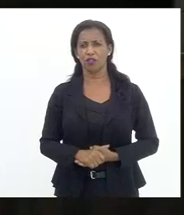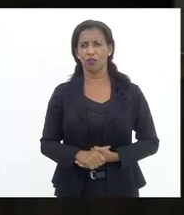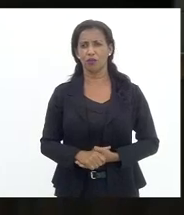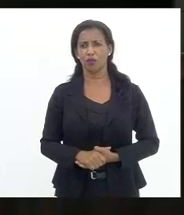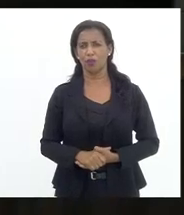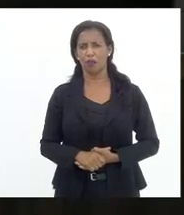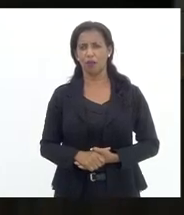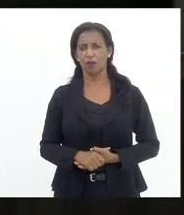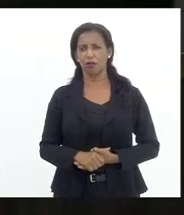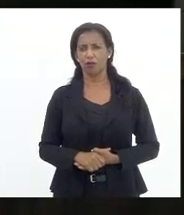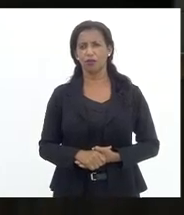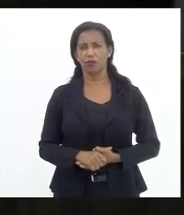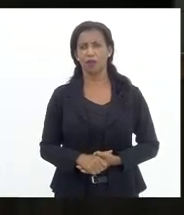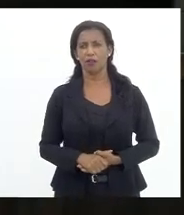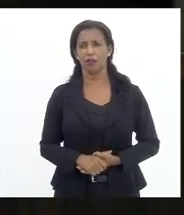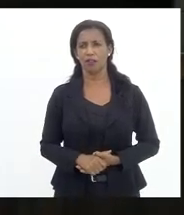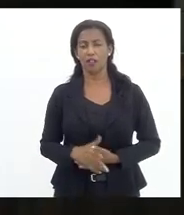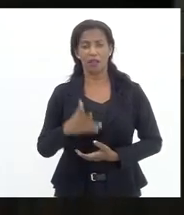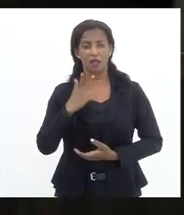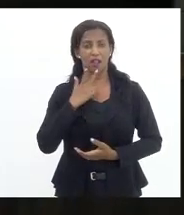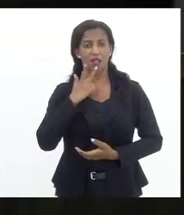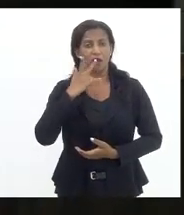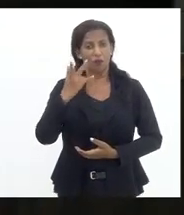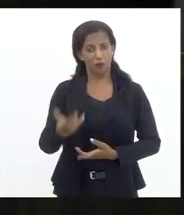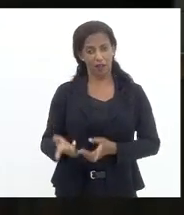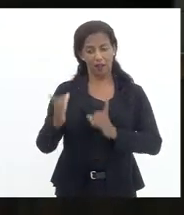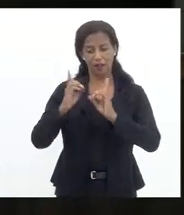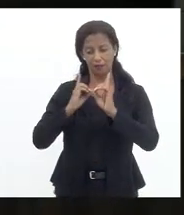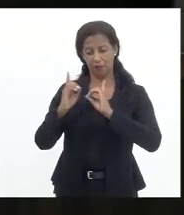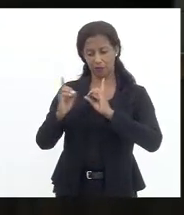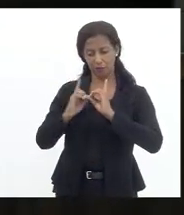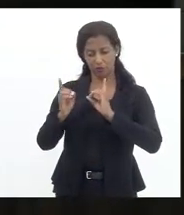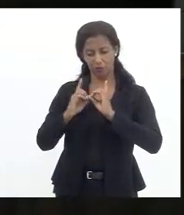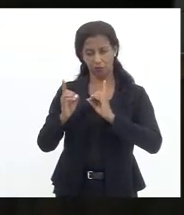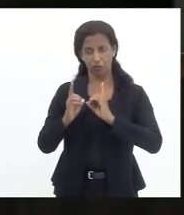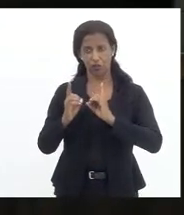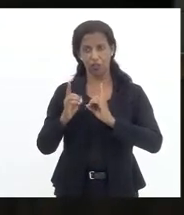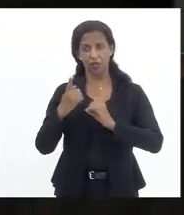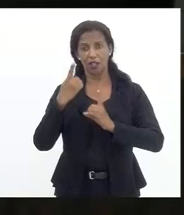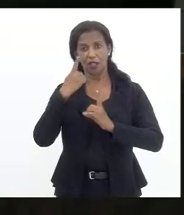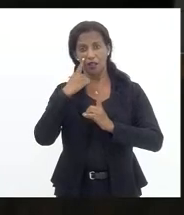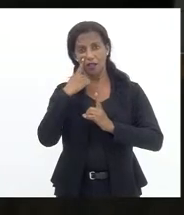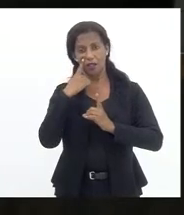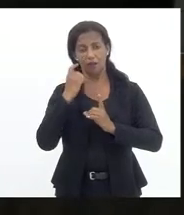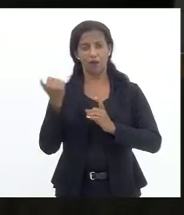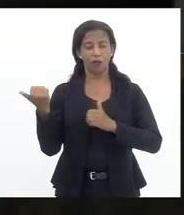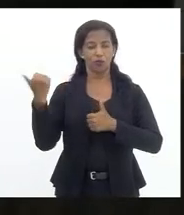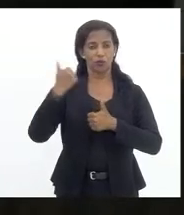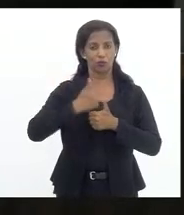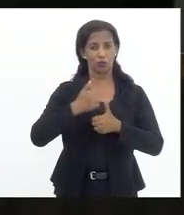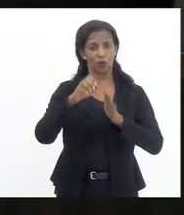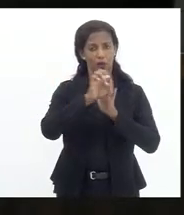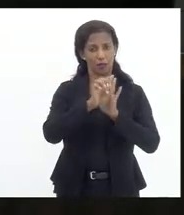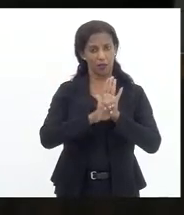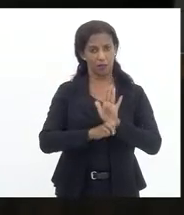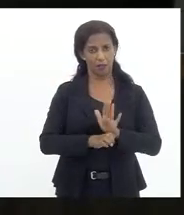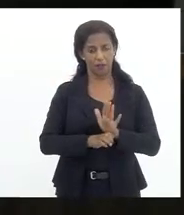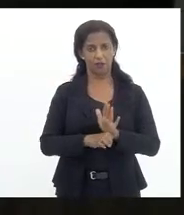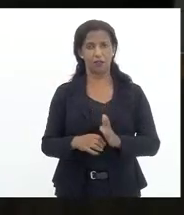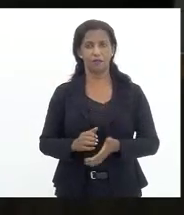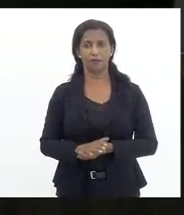Então, eu vou cantar o projeto, vamos discutir, e vai sair por recebimento de emendas. E aí, na